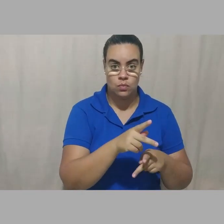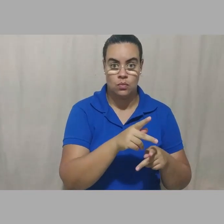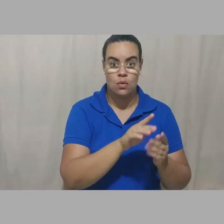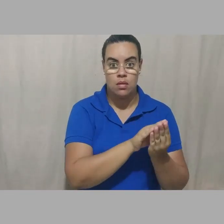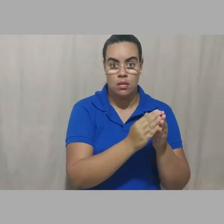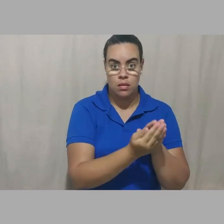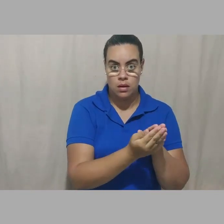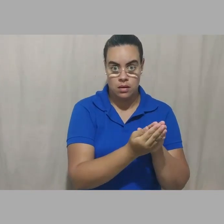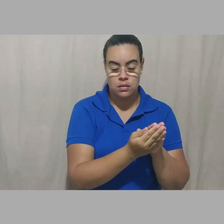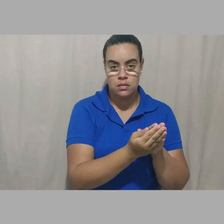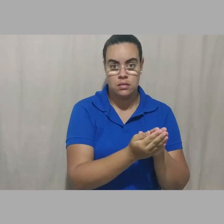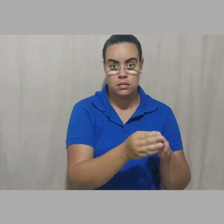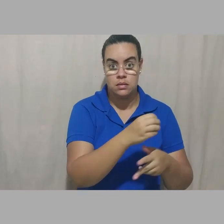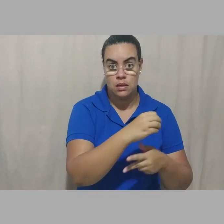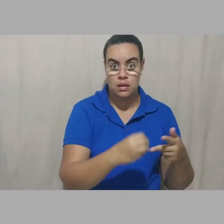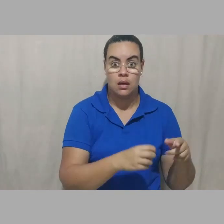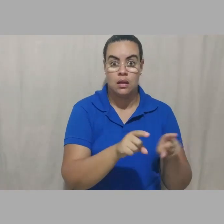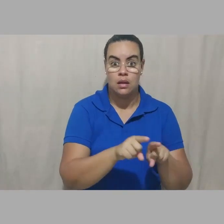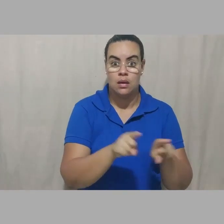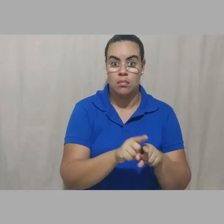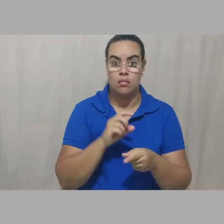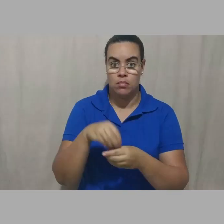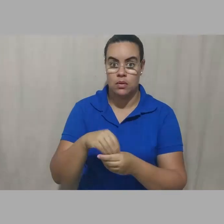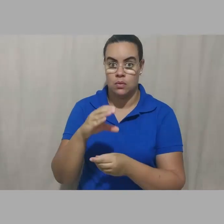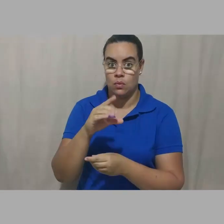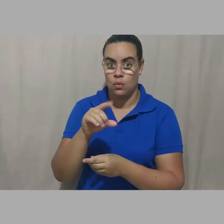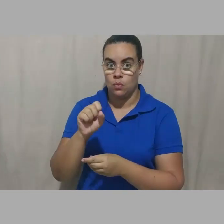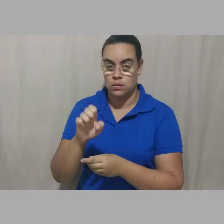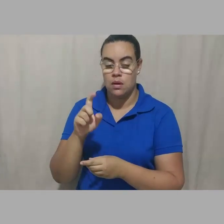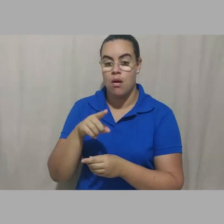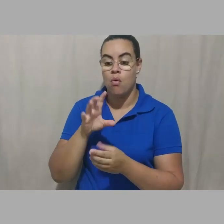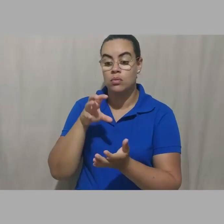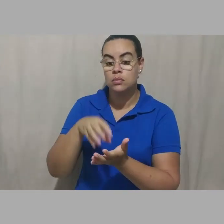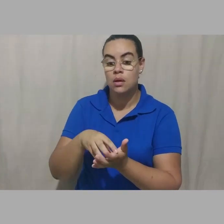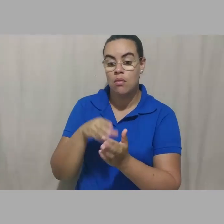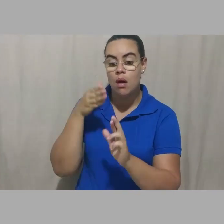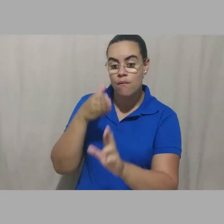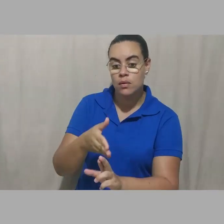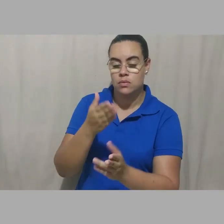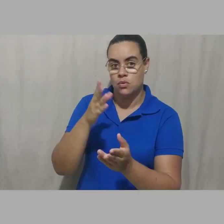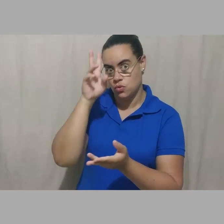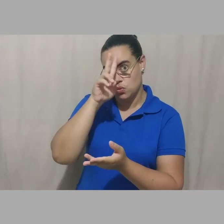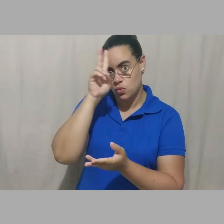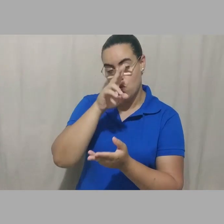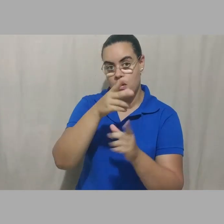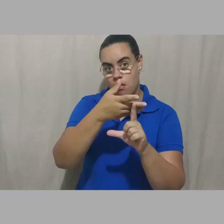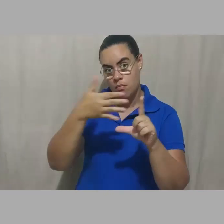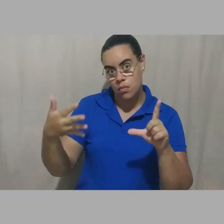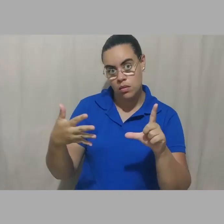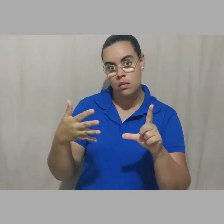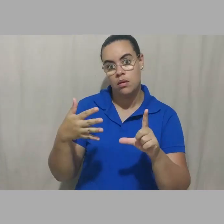Popular Transenem e integro o CLOSE, que é o Centro de Referência da História LGBT do Rio Grande do Sul.